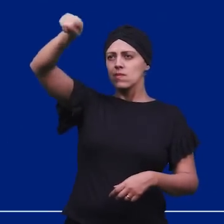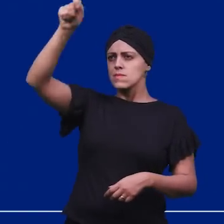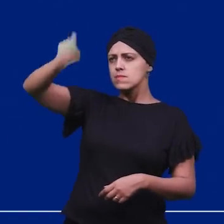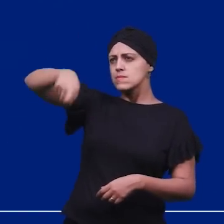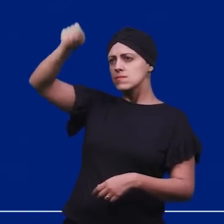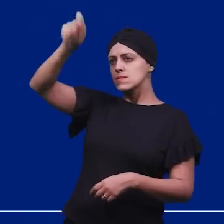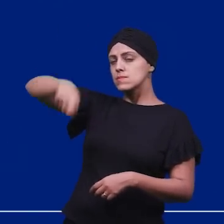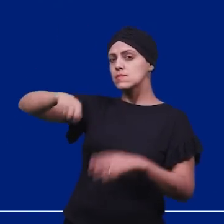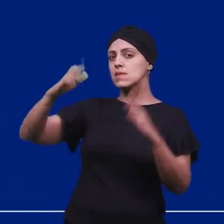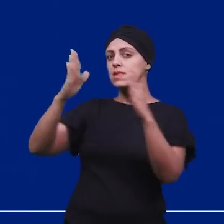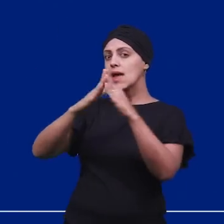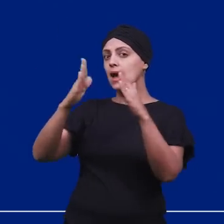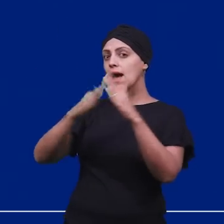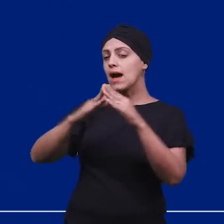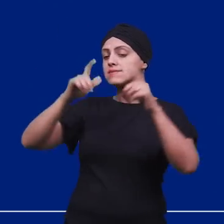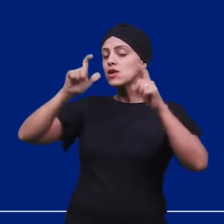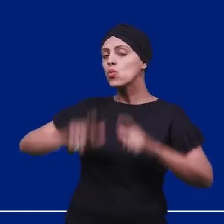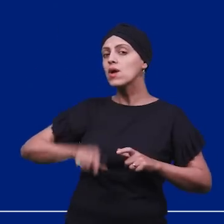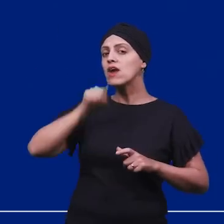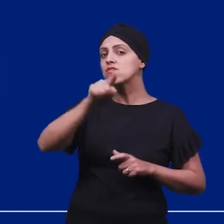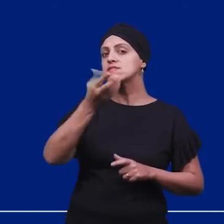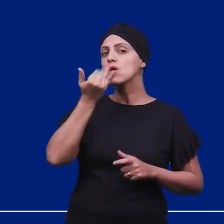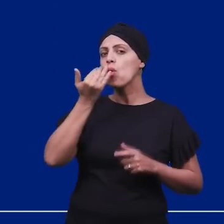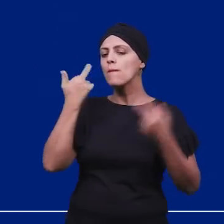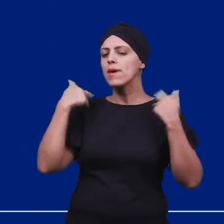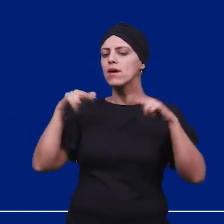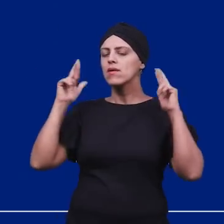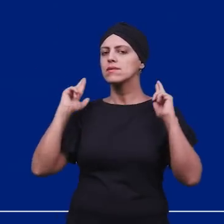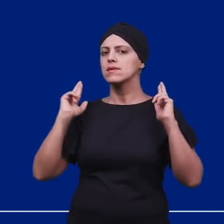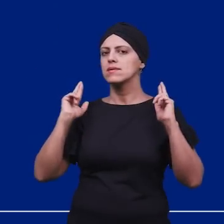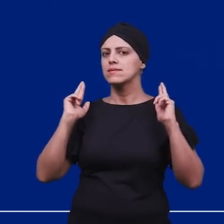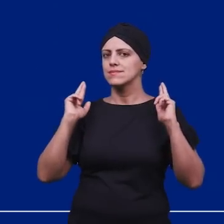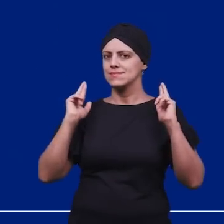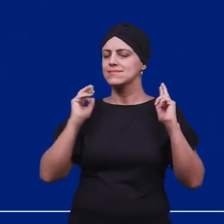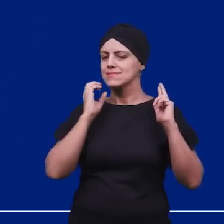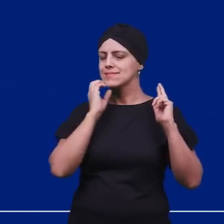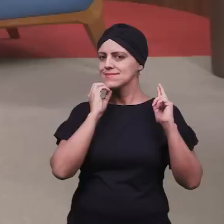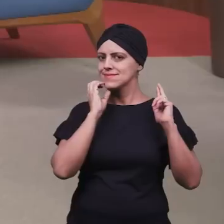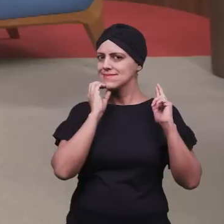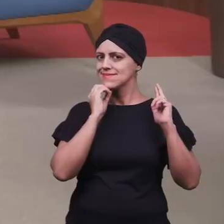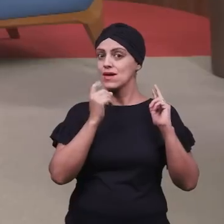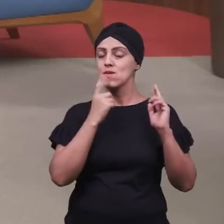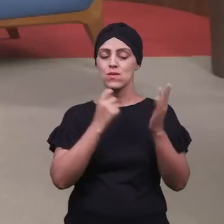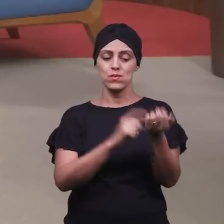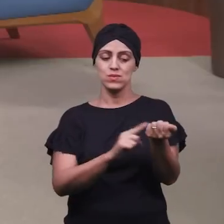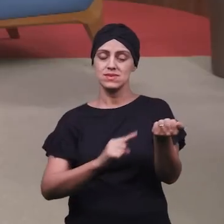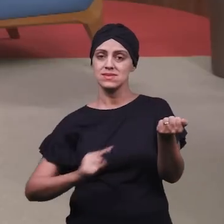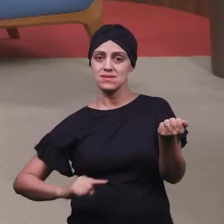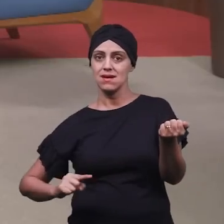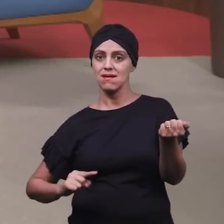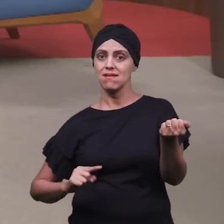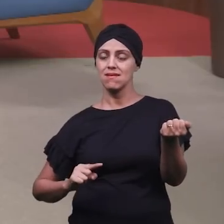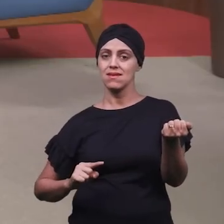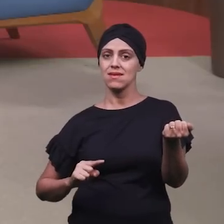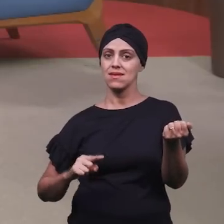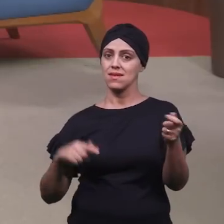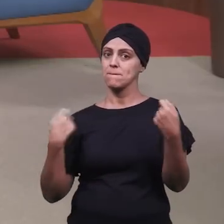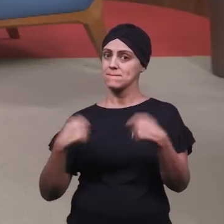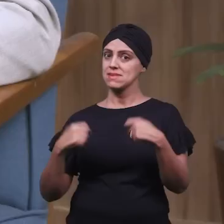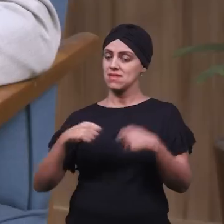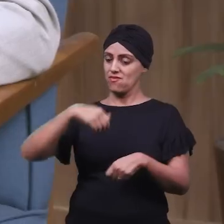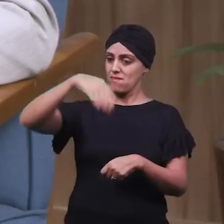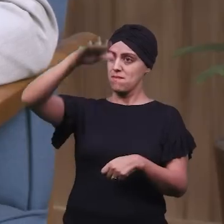verga da porta, nas casas em que comerem. Então, o sangue ele teria